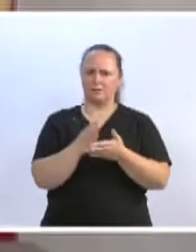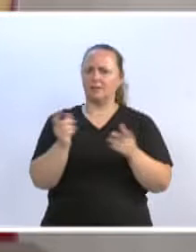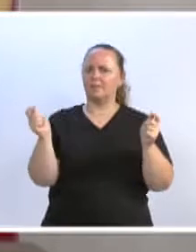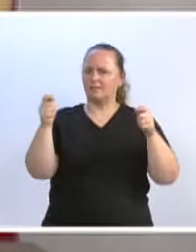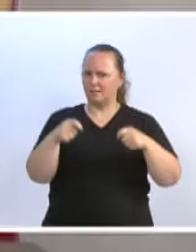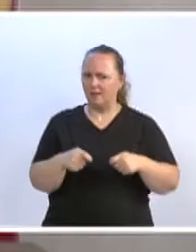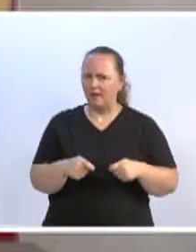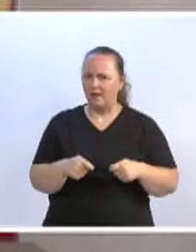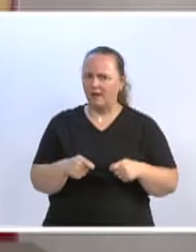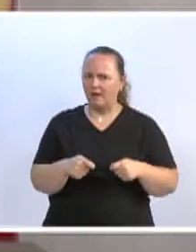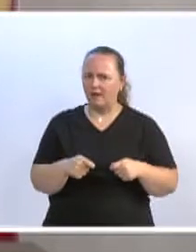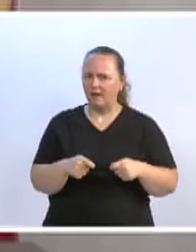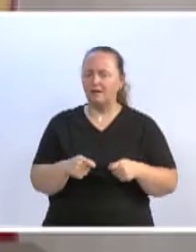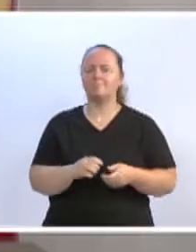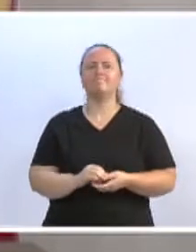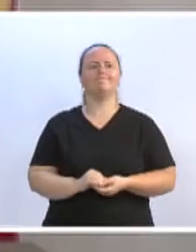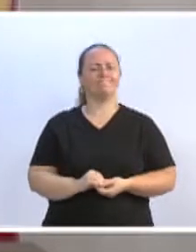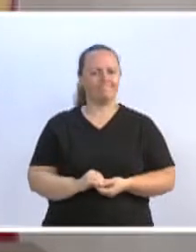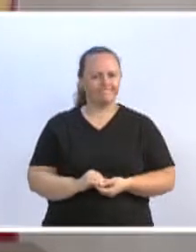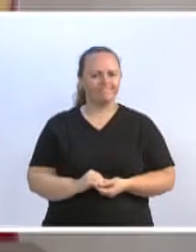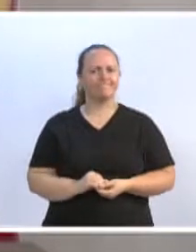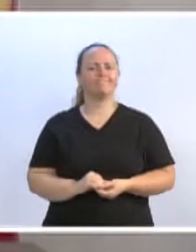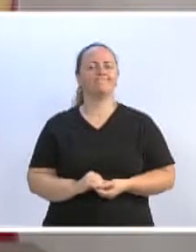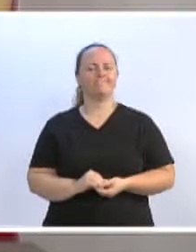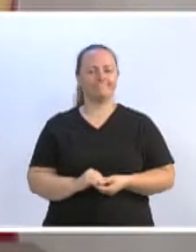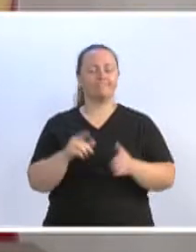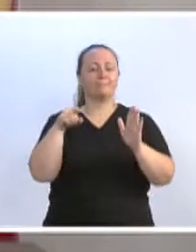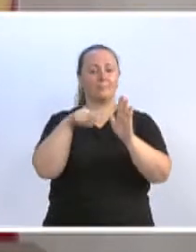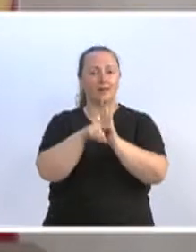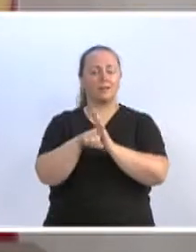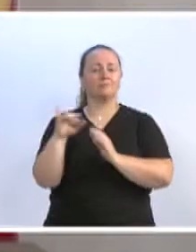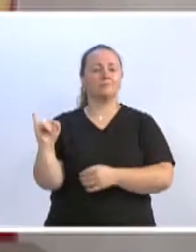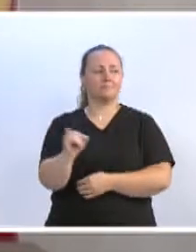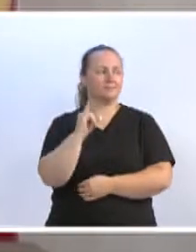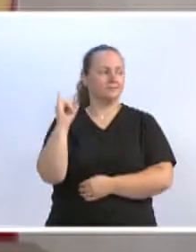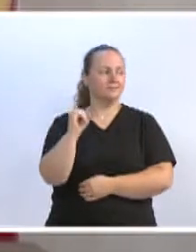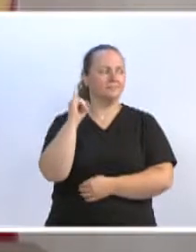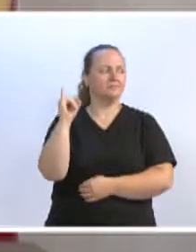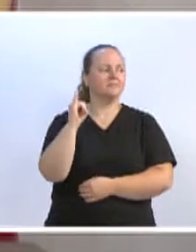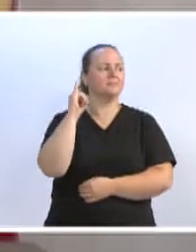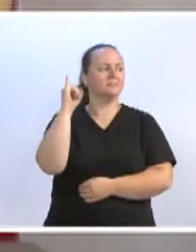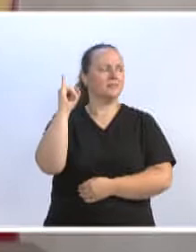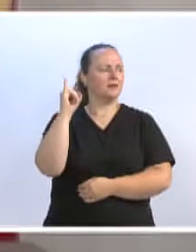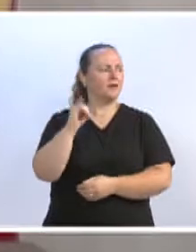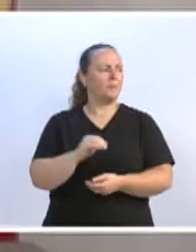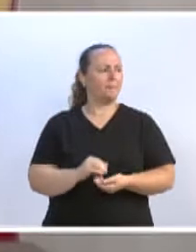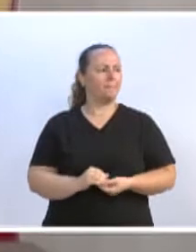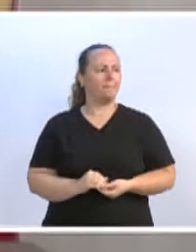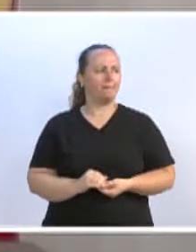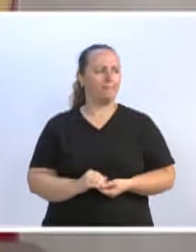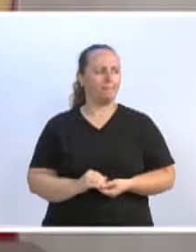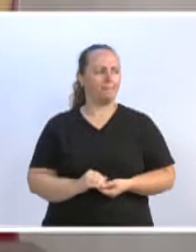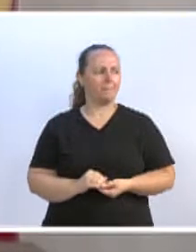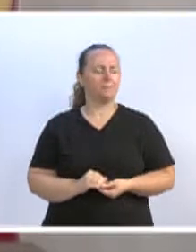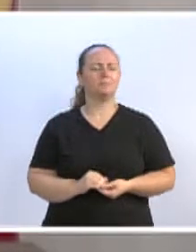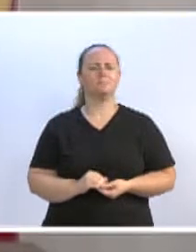documento? Essa é uma pergunta muito importante. E quem sabe aqueles que estão aqui, existem aqui no nosso meio, quem sabe existem